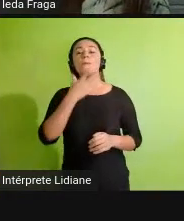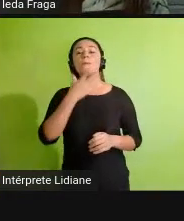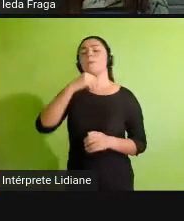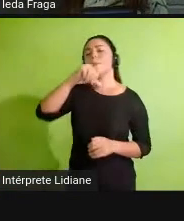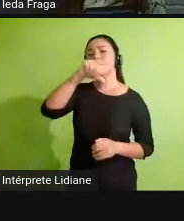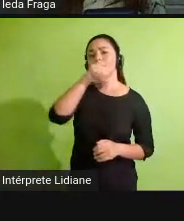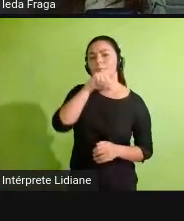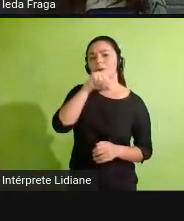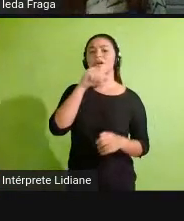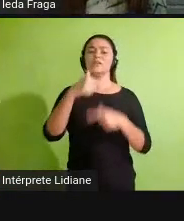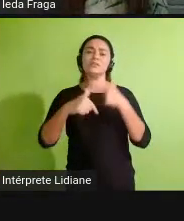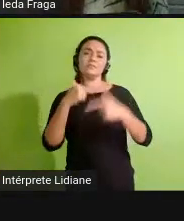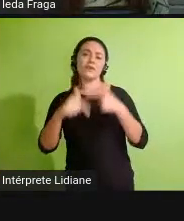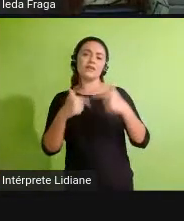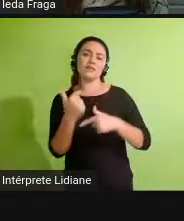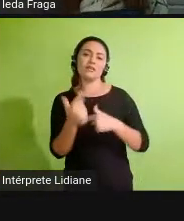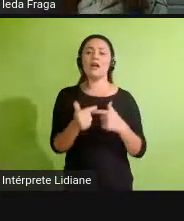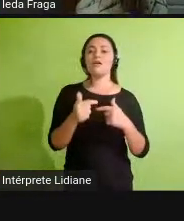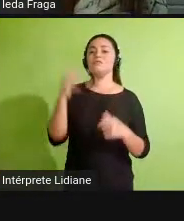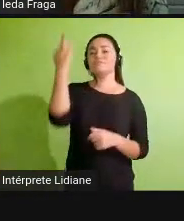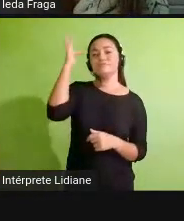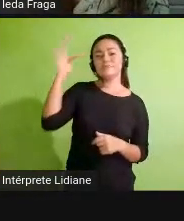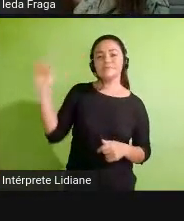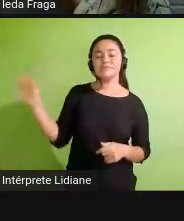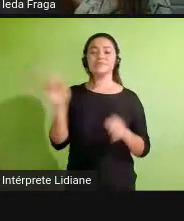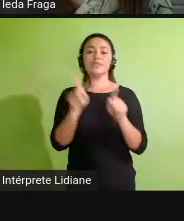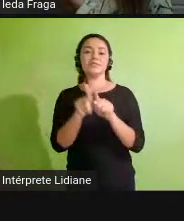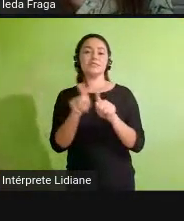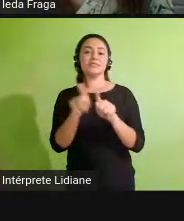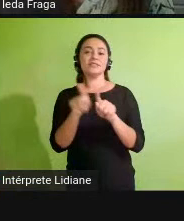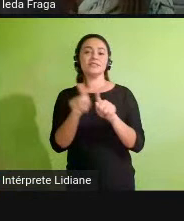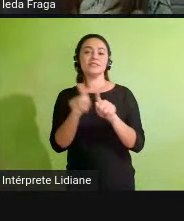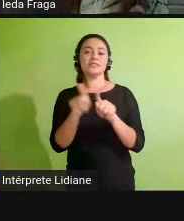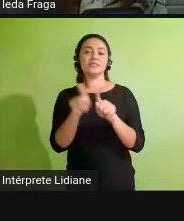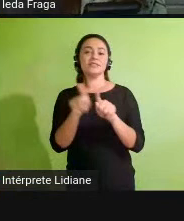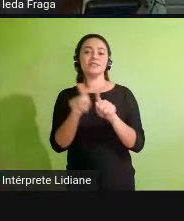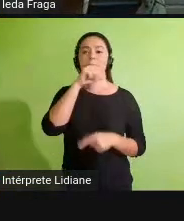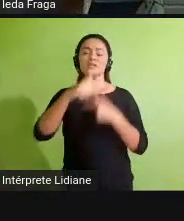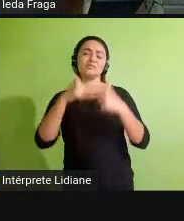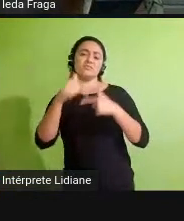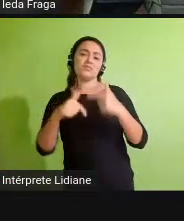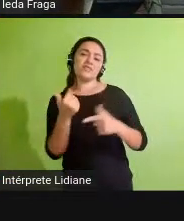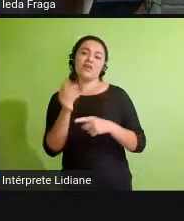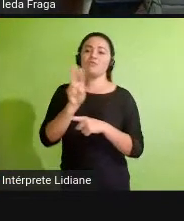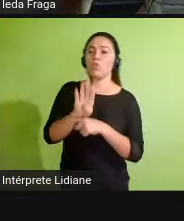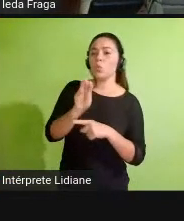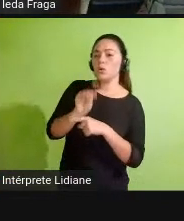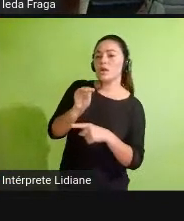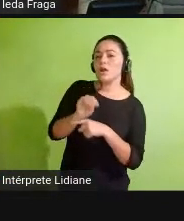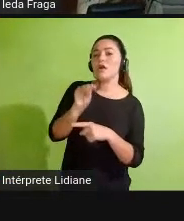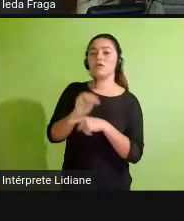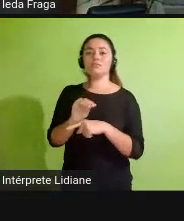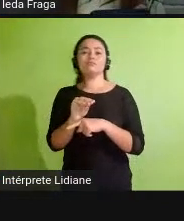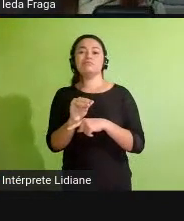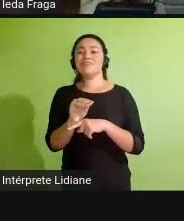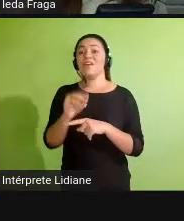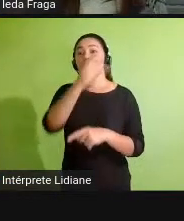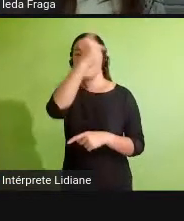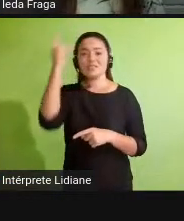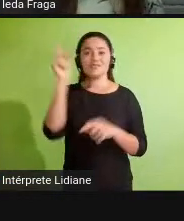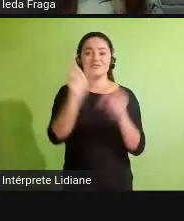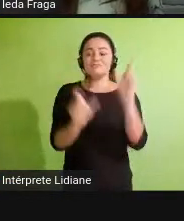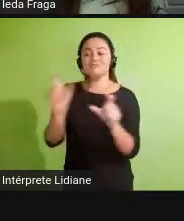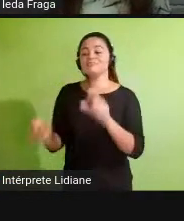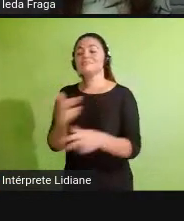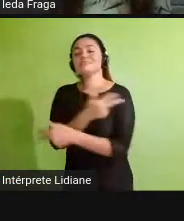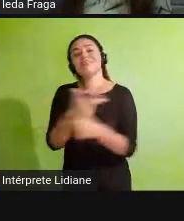dos afazeres domésticos da filha, do marido, dos empregados, enfim. Era muito querida por todos. Hipátia, aí aqui eu